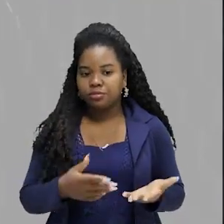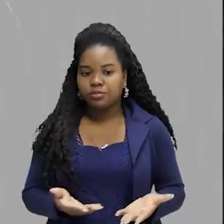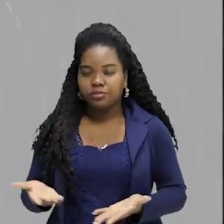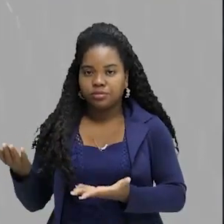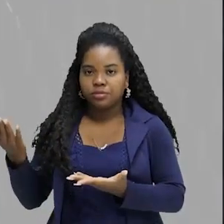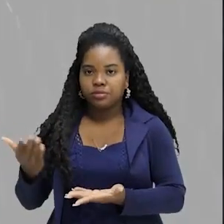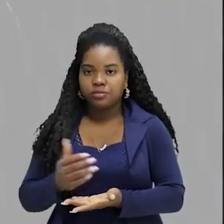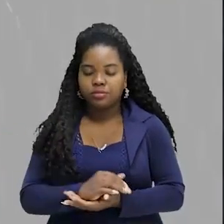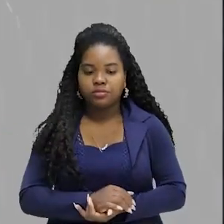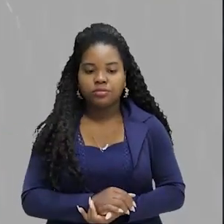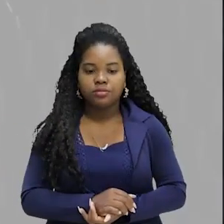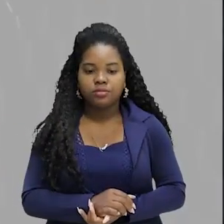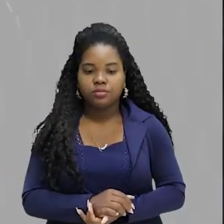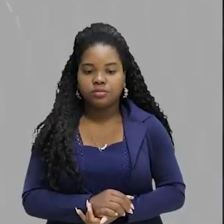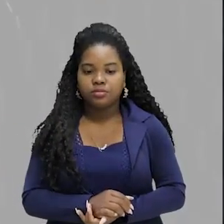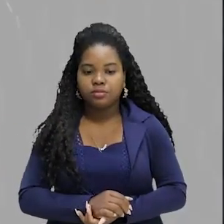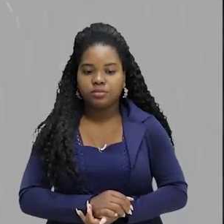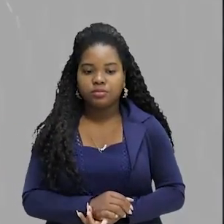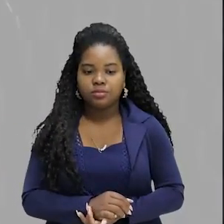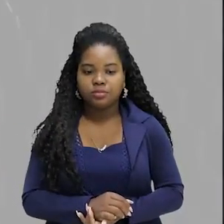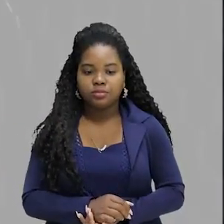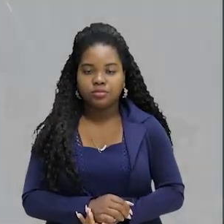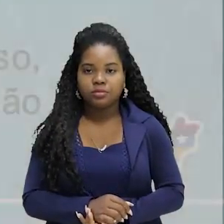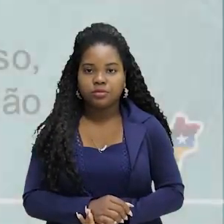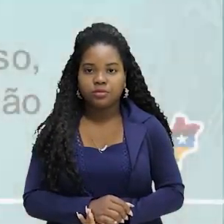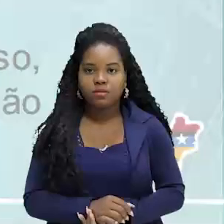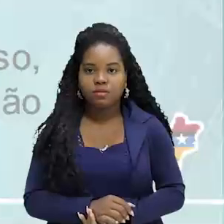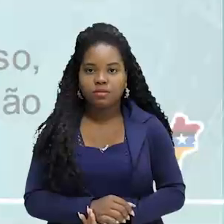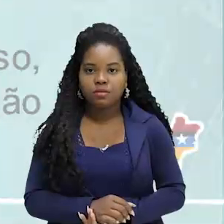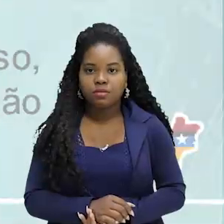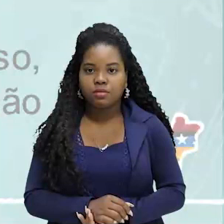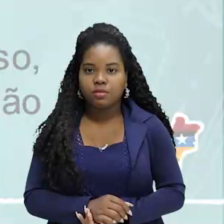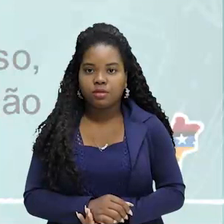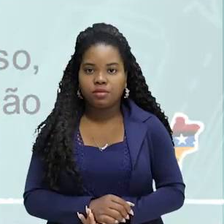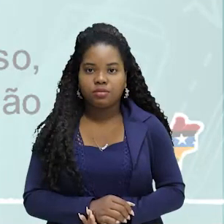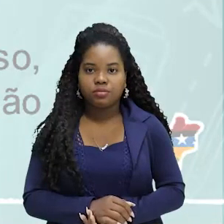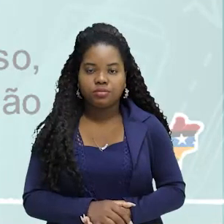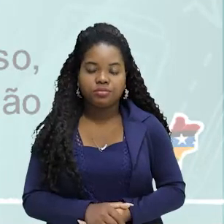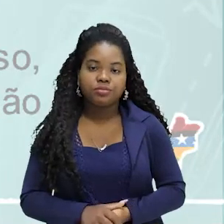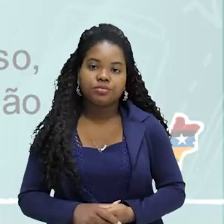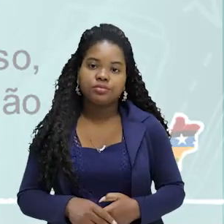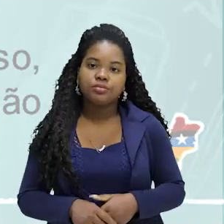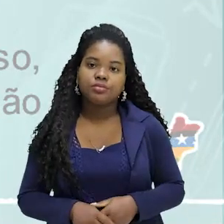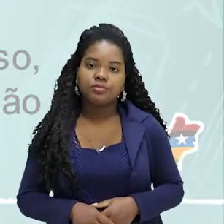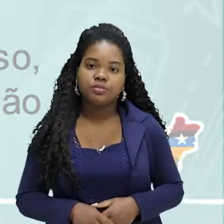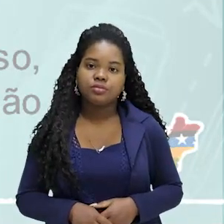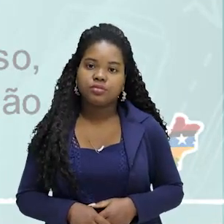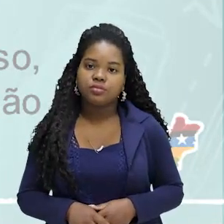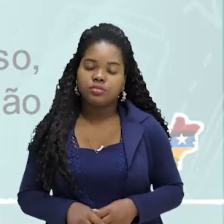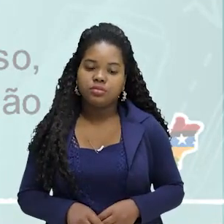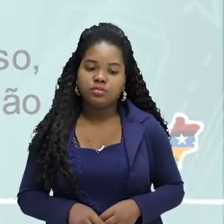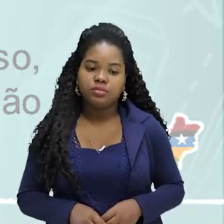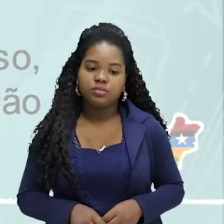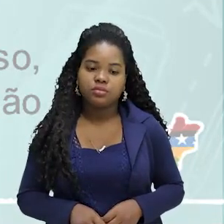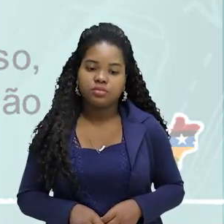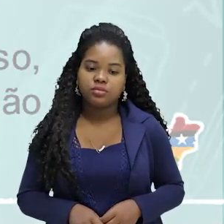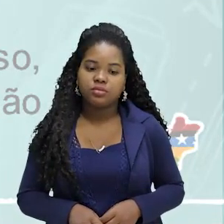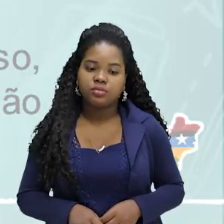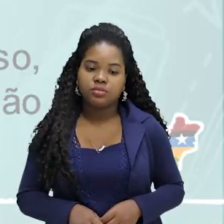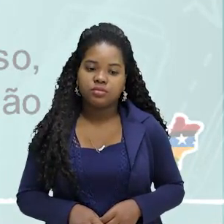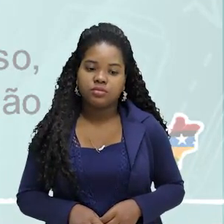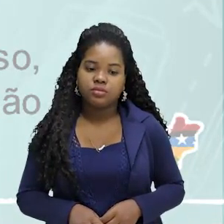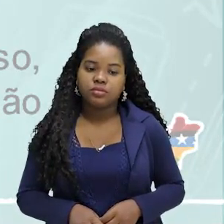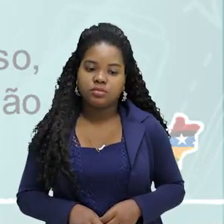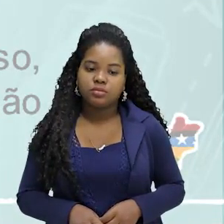glicose, certo? Que é um tipo de açúcar, é a principal fonte de energia para as células, né? É um dos açúcares